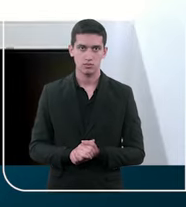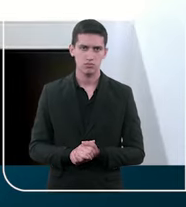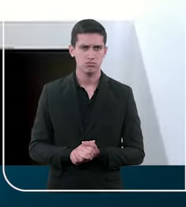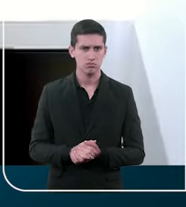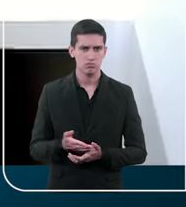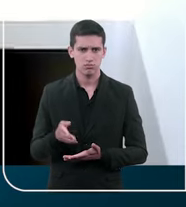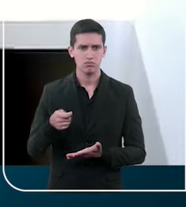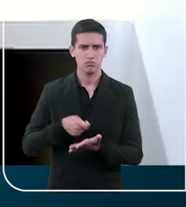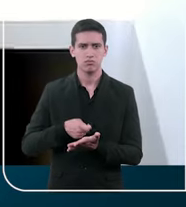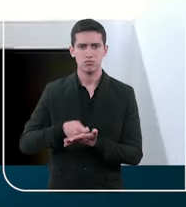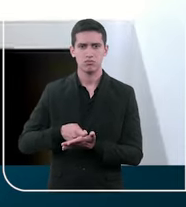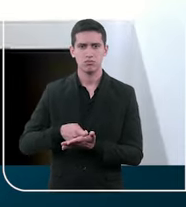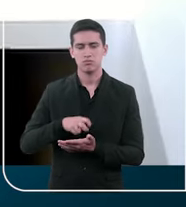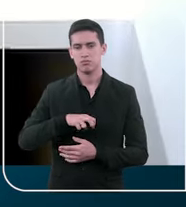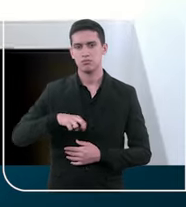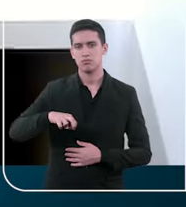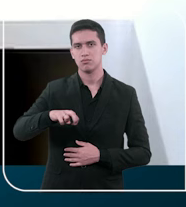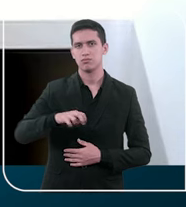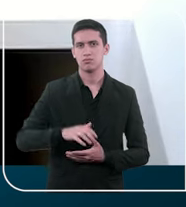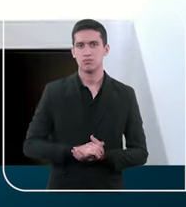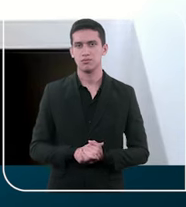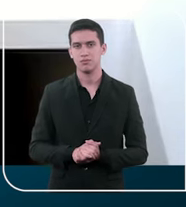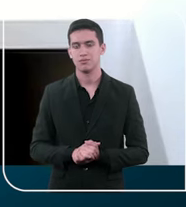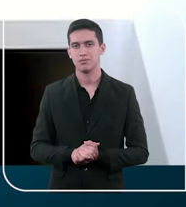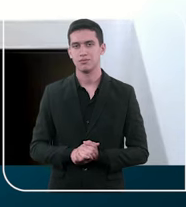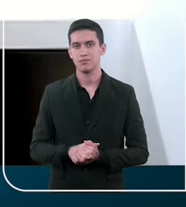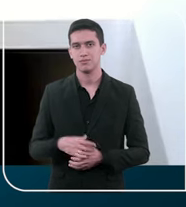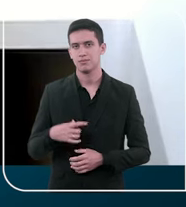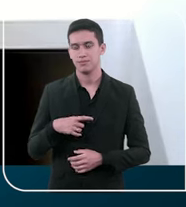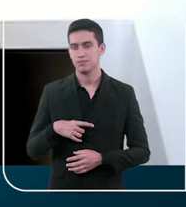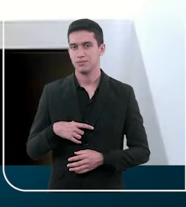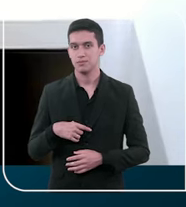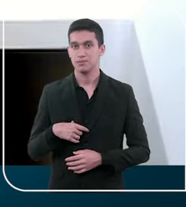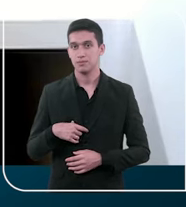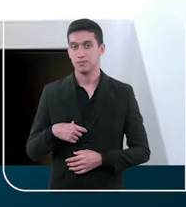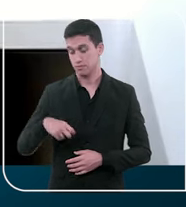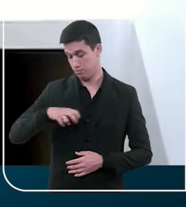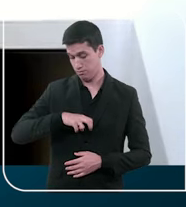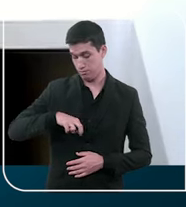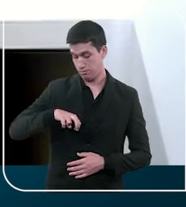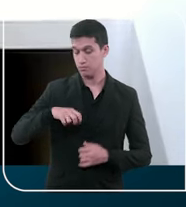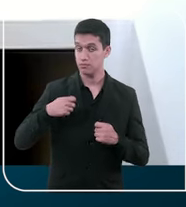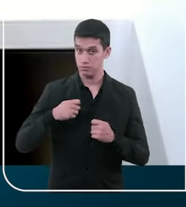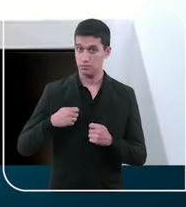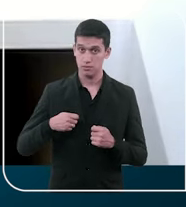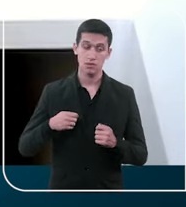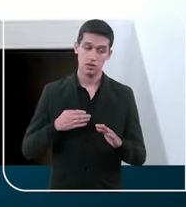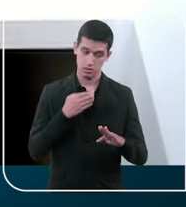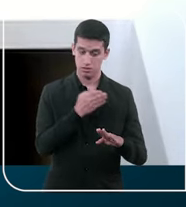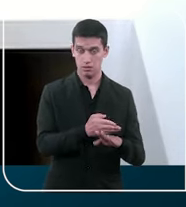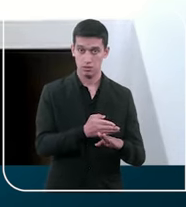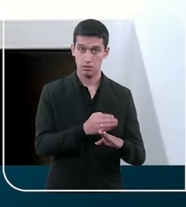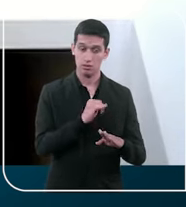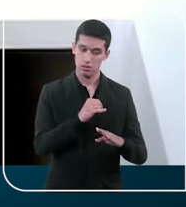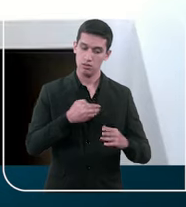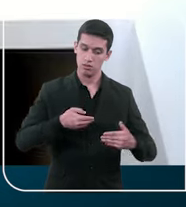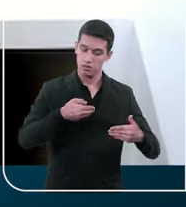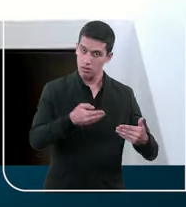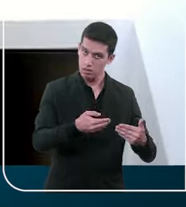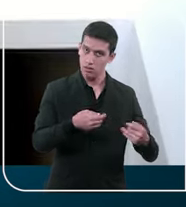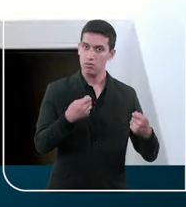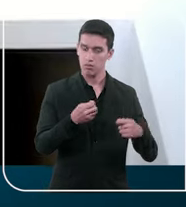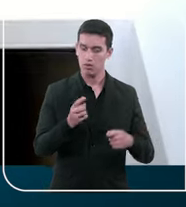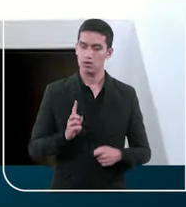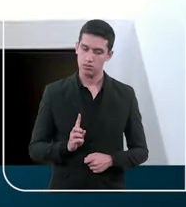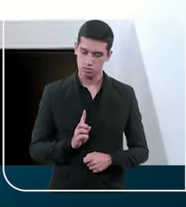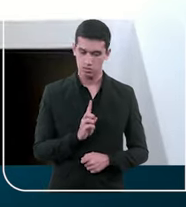Quais são as obrigações do jurado? Isso. Bom, o jurado, ele deve comparecer à sessão de julgamento quando convocado, e